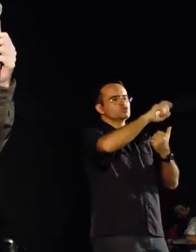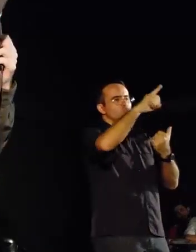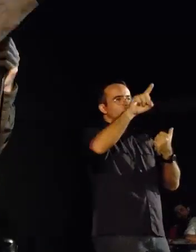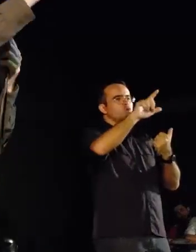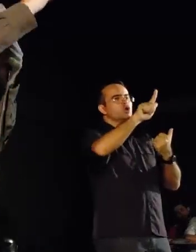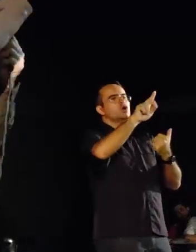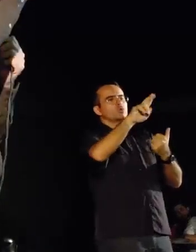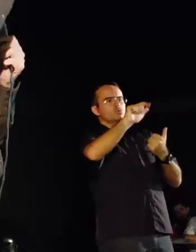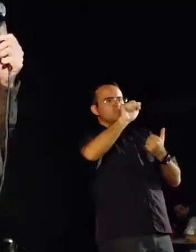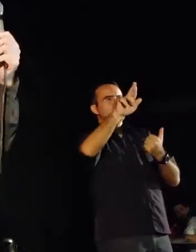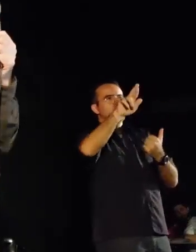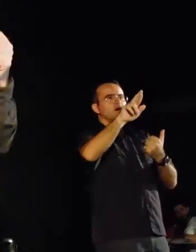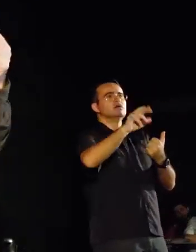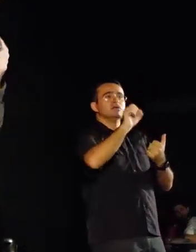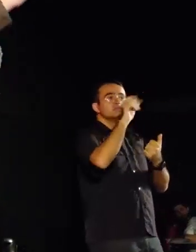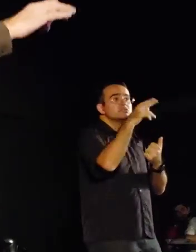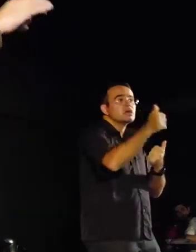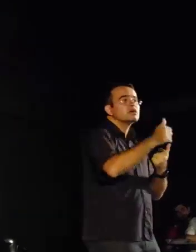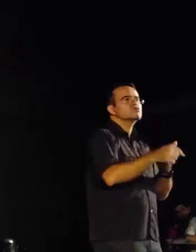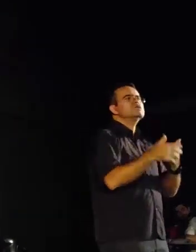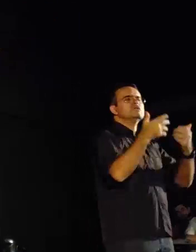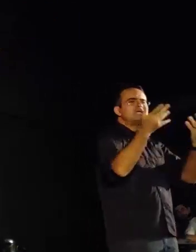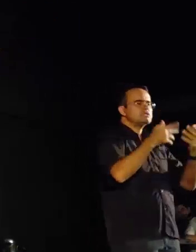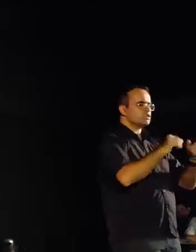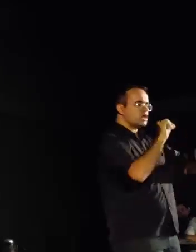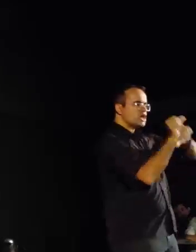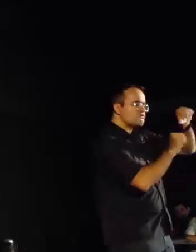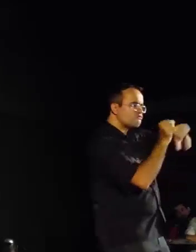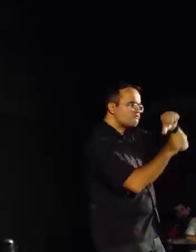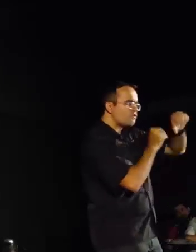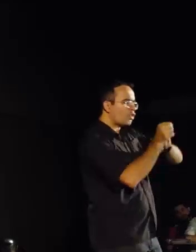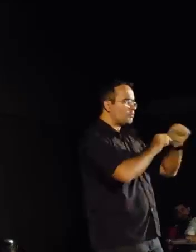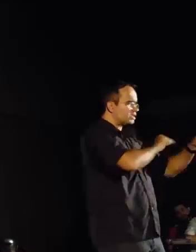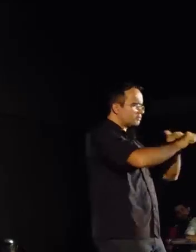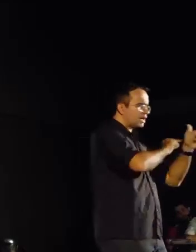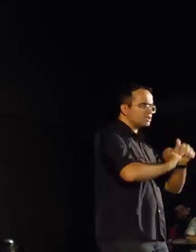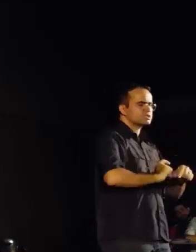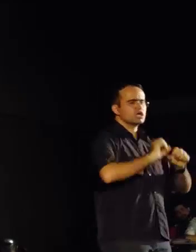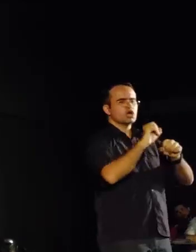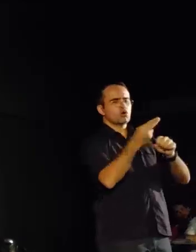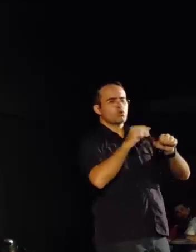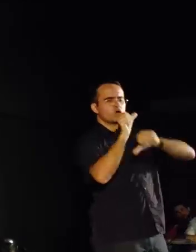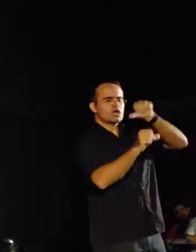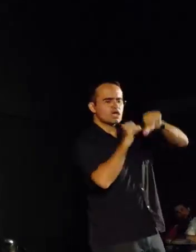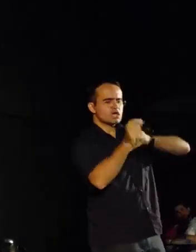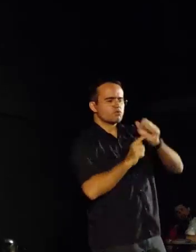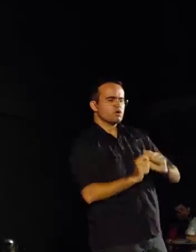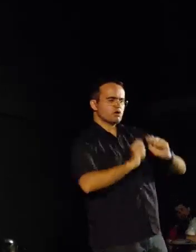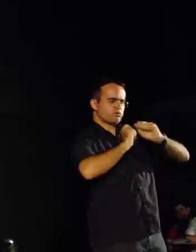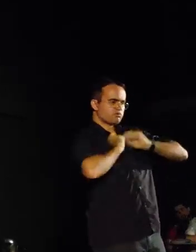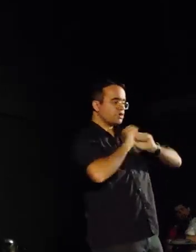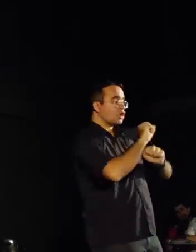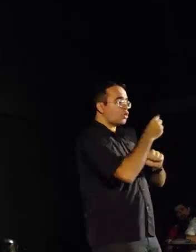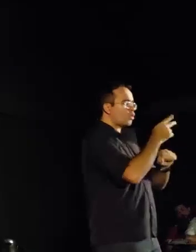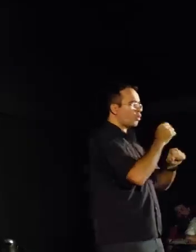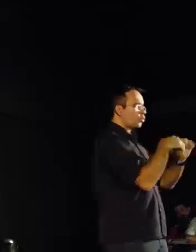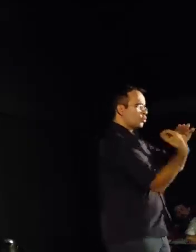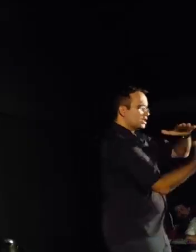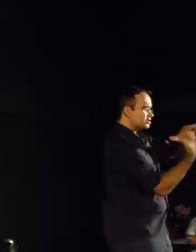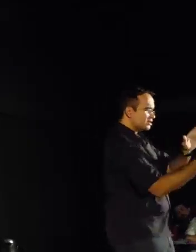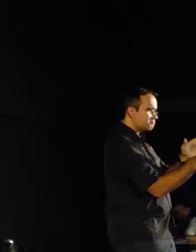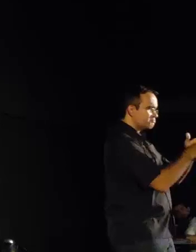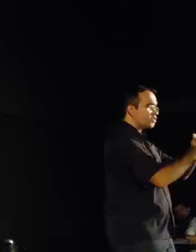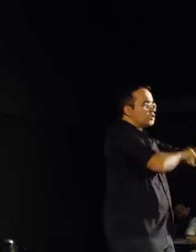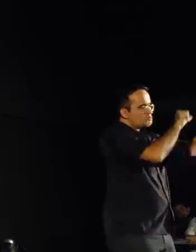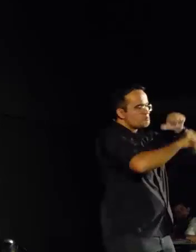os favoráveis à reforma previdenciária, à reforma trabalhista, ou a privatizações, a maioria da população brasileira é contra privatizações